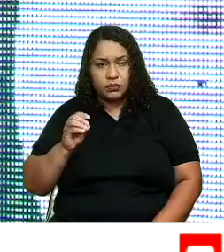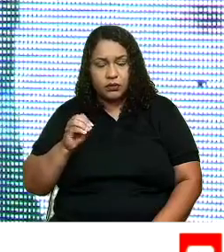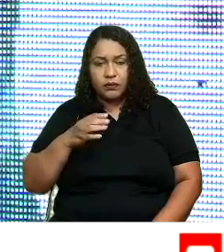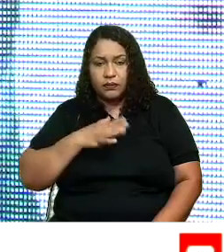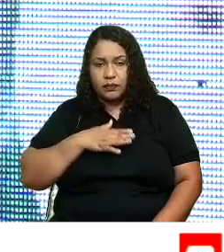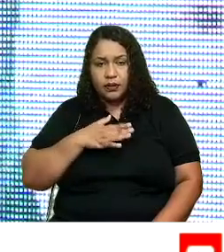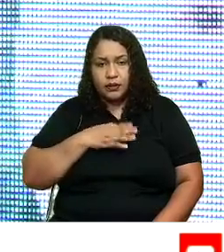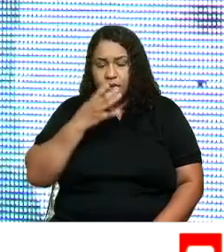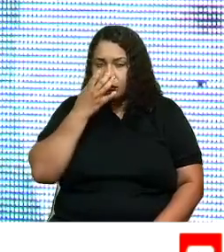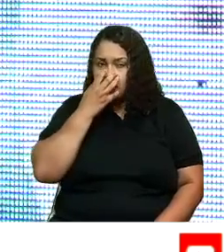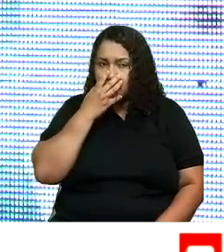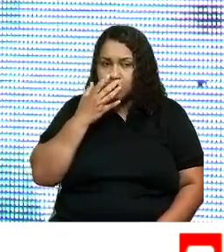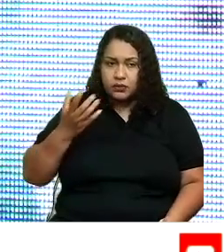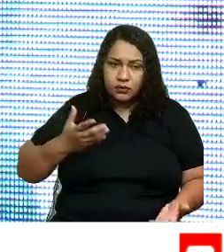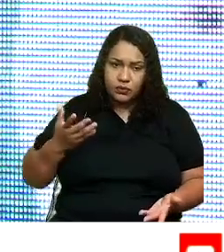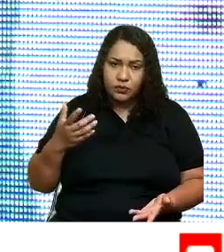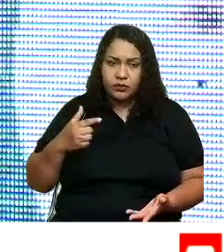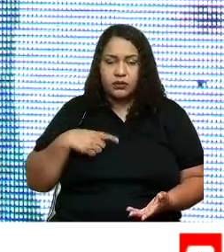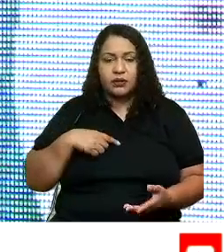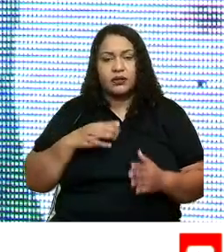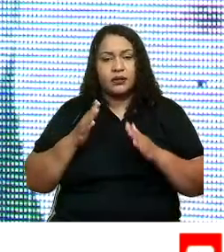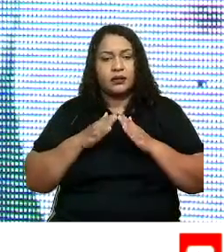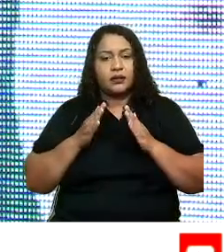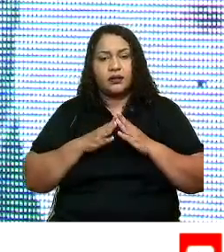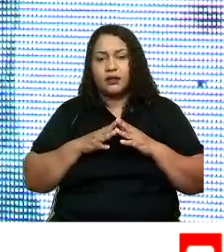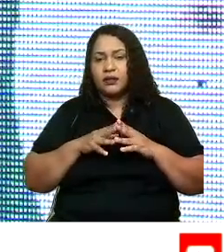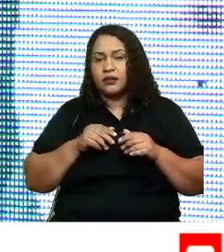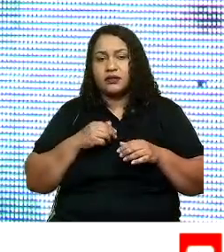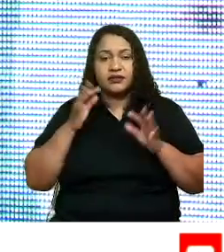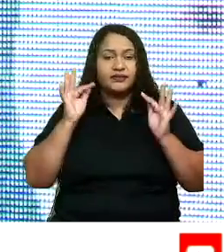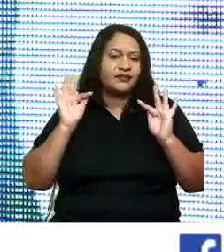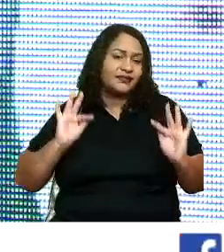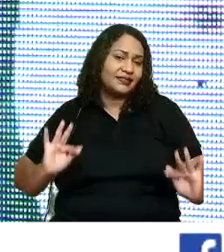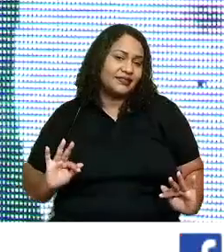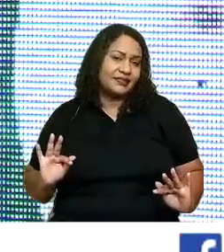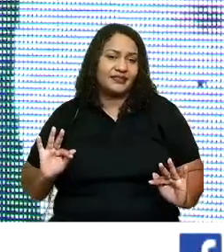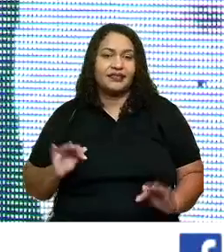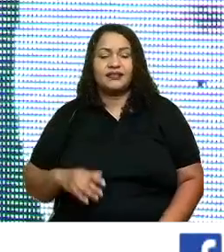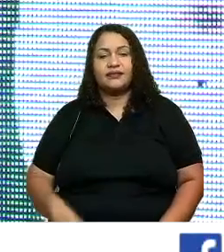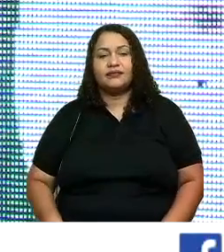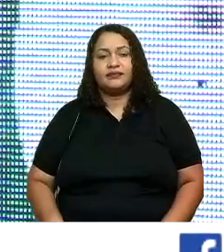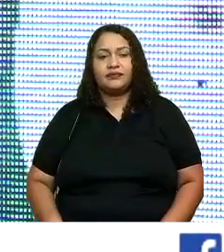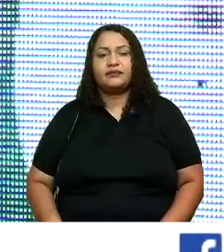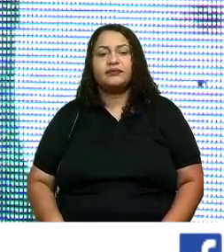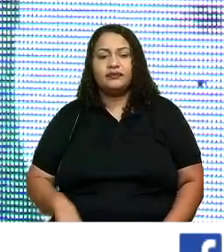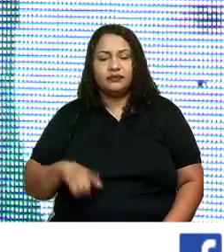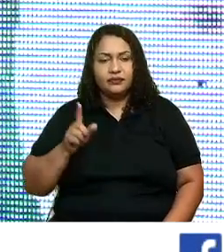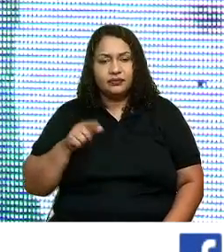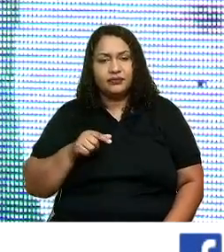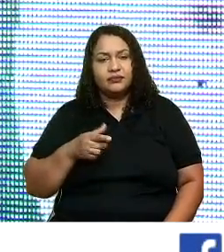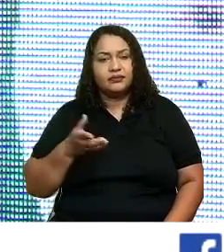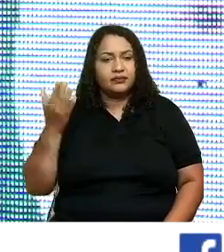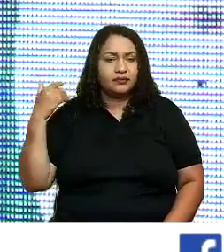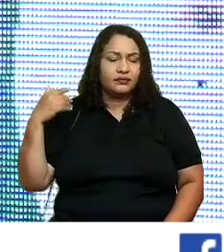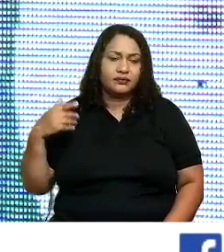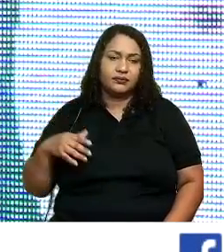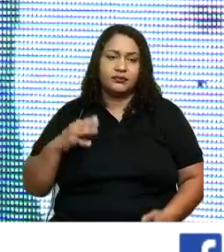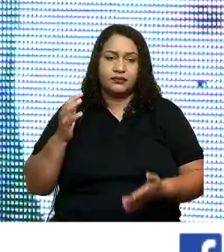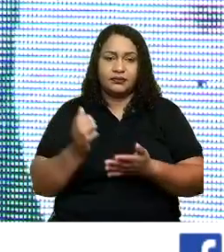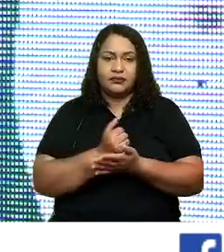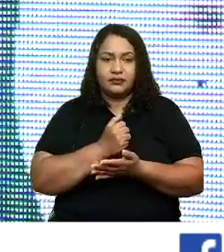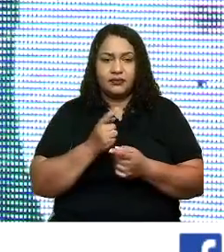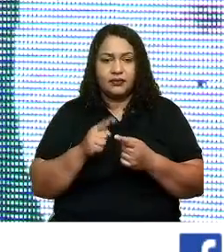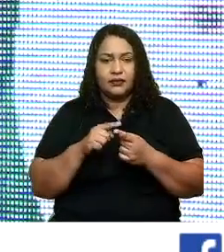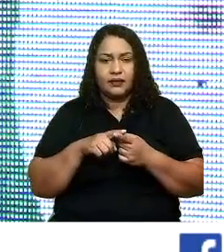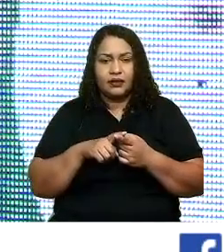minha cachorrinha veio do Recanto dos peludos hoje tá lá em casa correndo brincando feliz da vida ela veio de lá foi